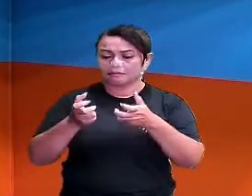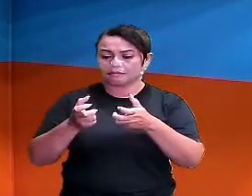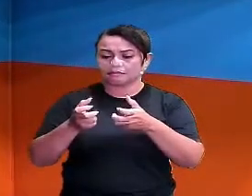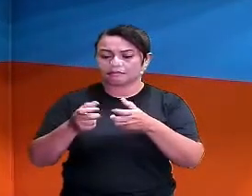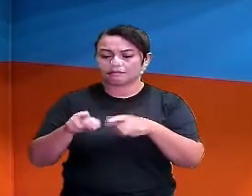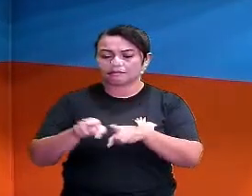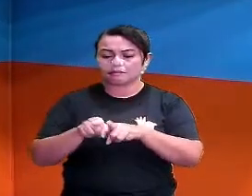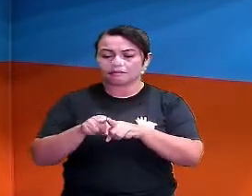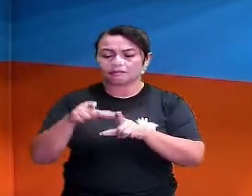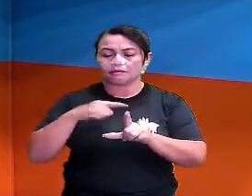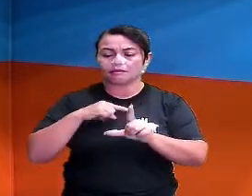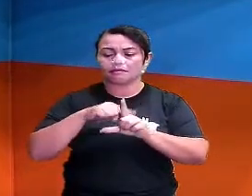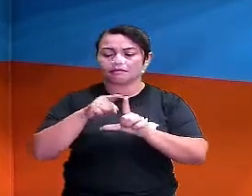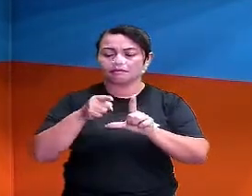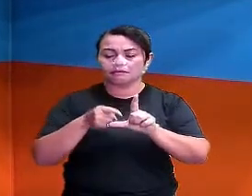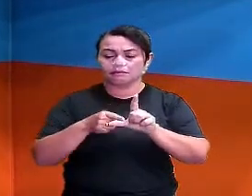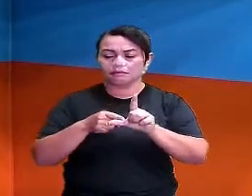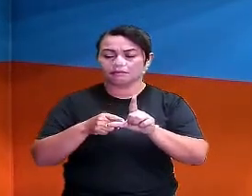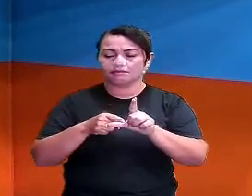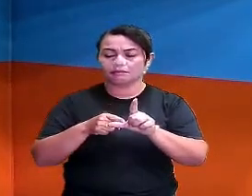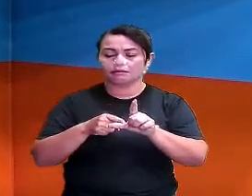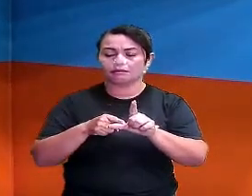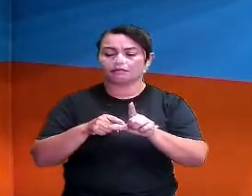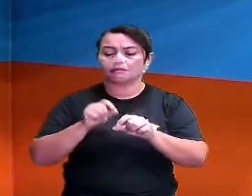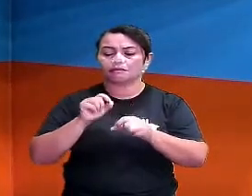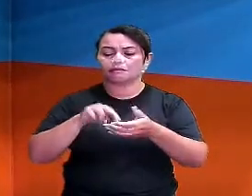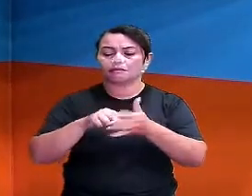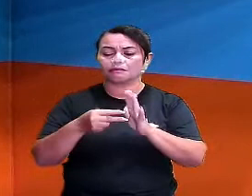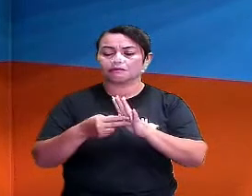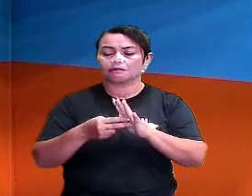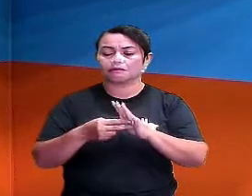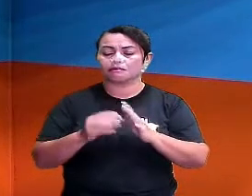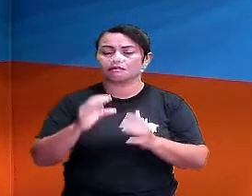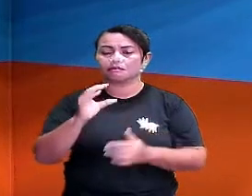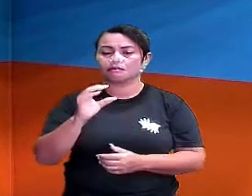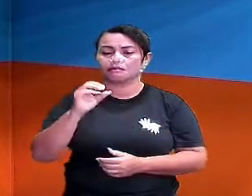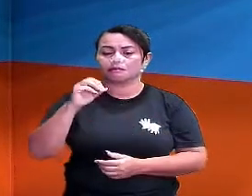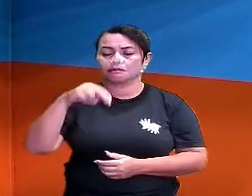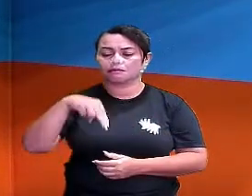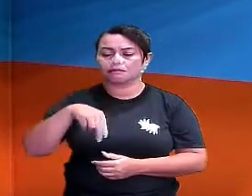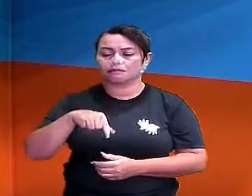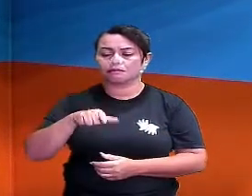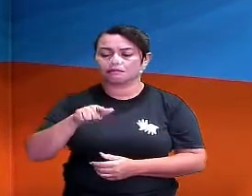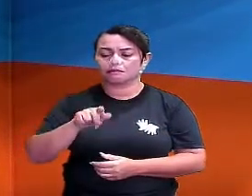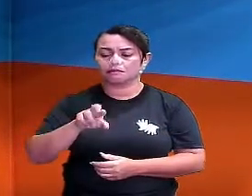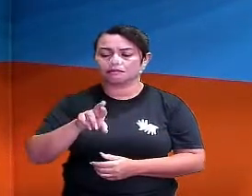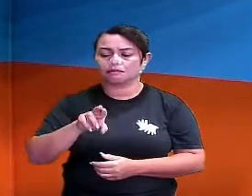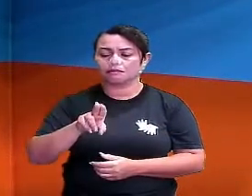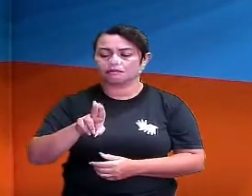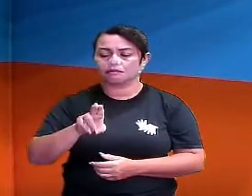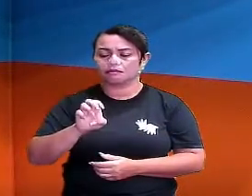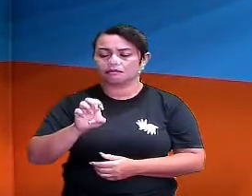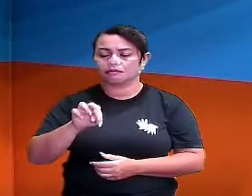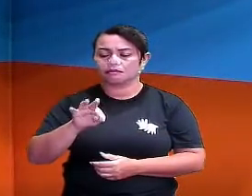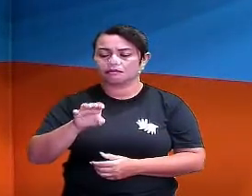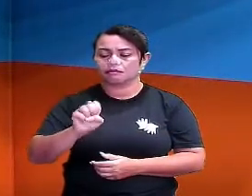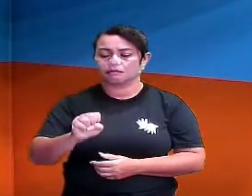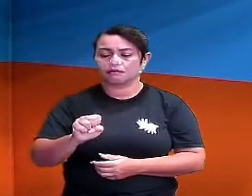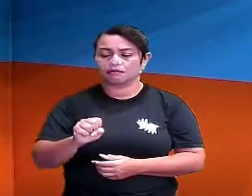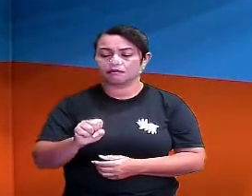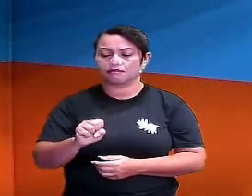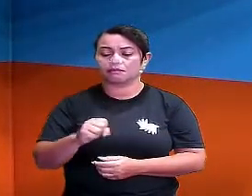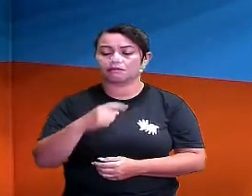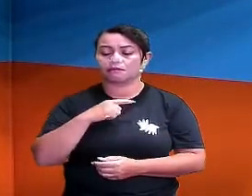os ângulos da base do triângulo isósceles são denominados congruentes, tá?